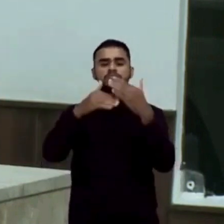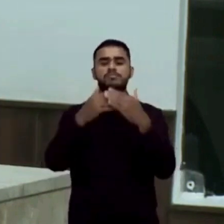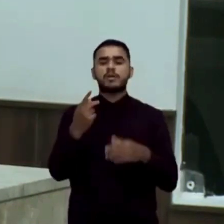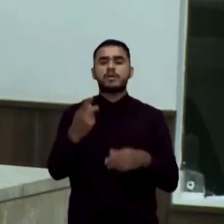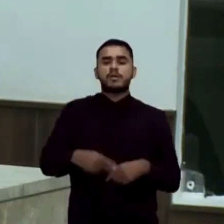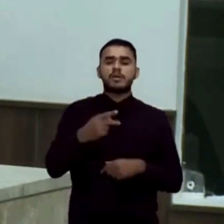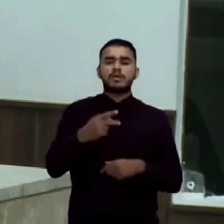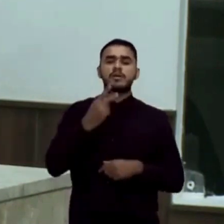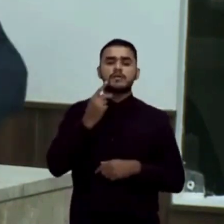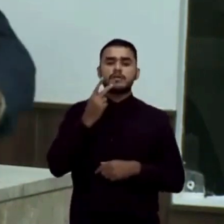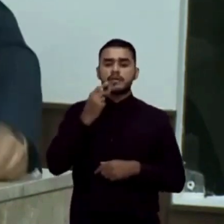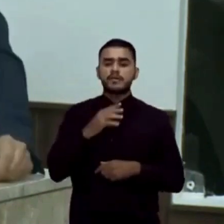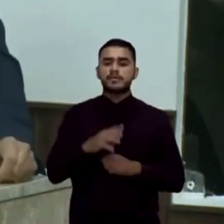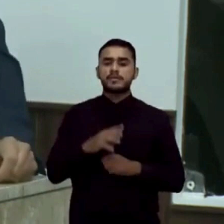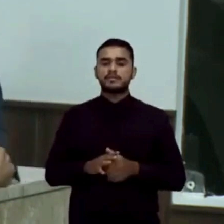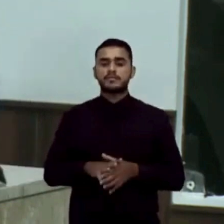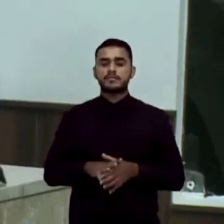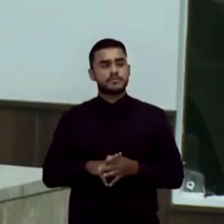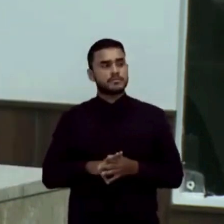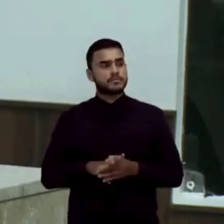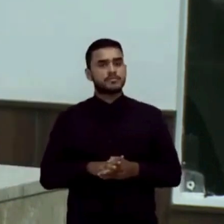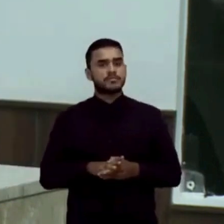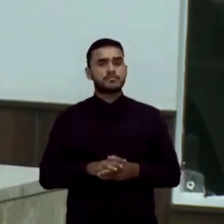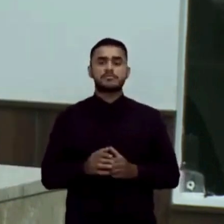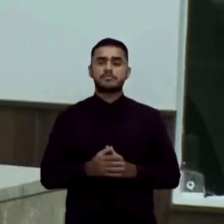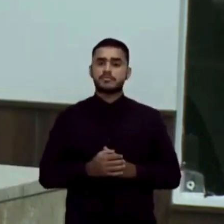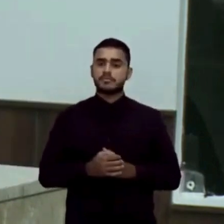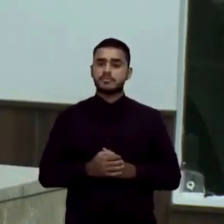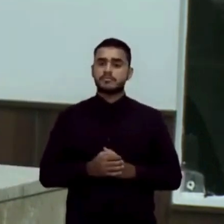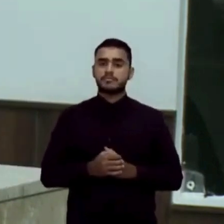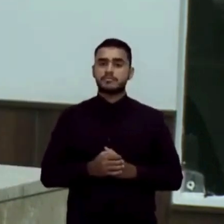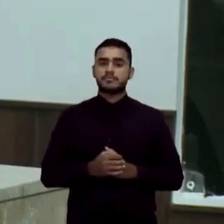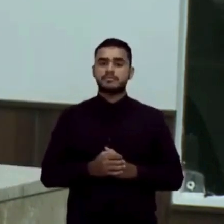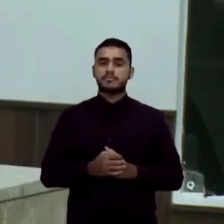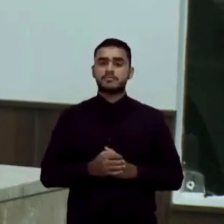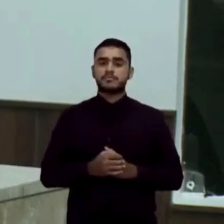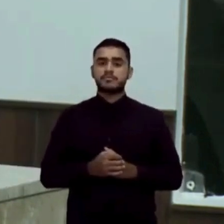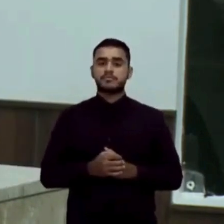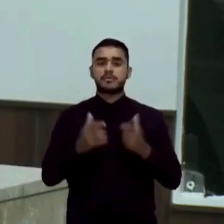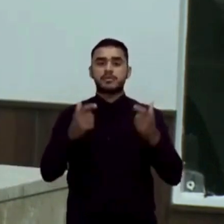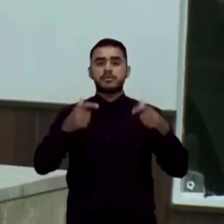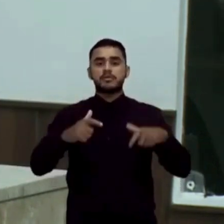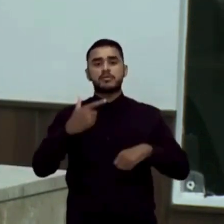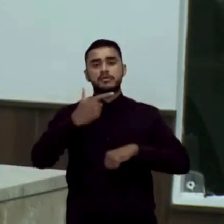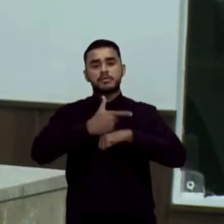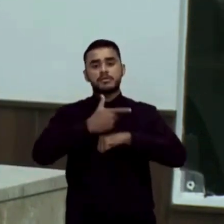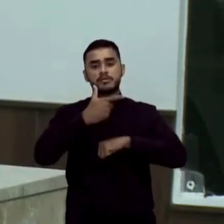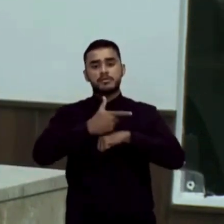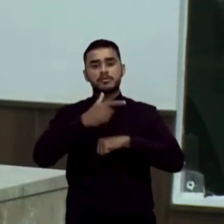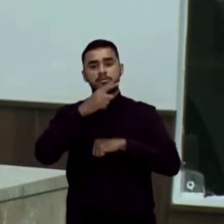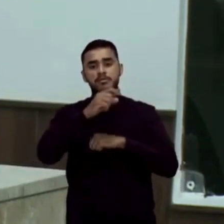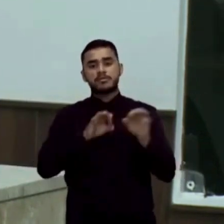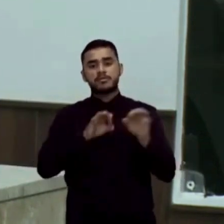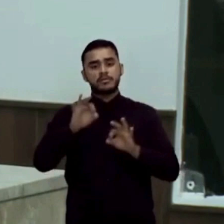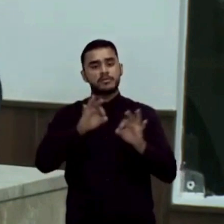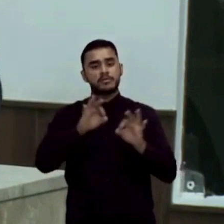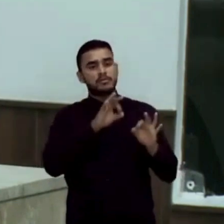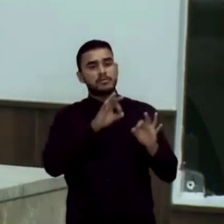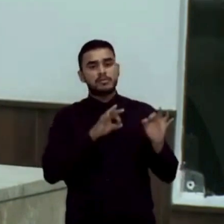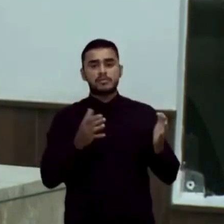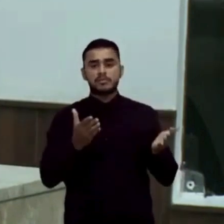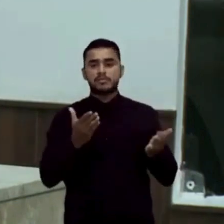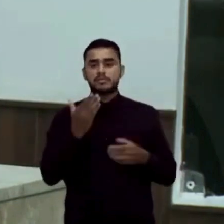município de Fortaleza. Agora, onde é que vai fazer urbanização na beira-mar, amigo? Onde é que vai